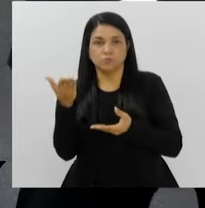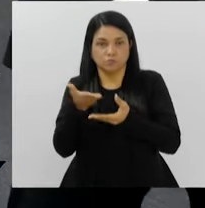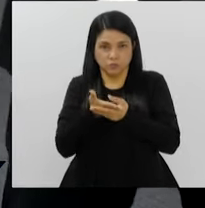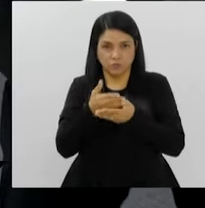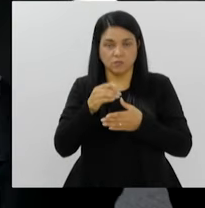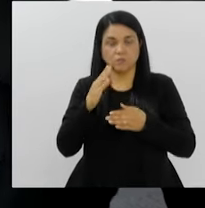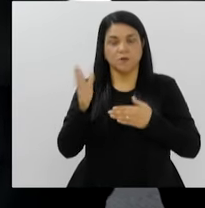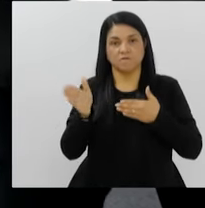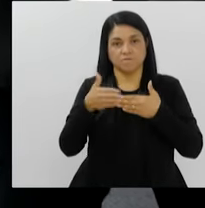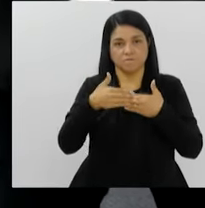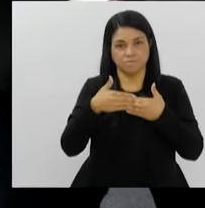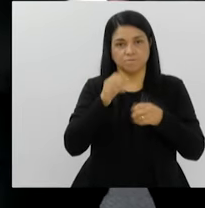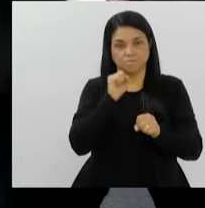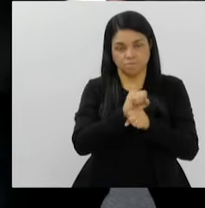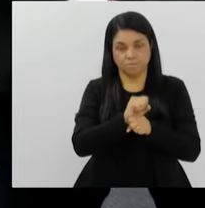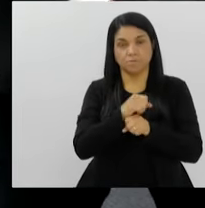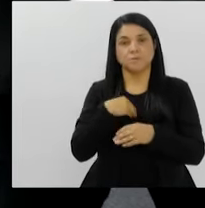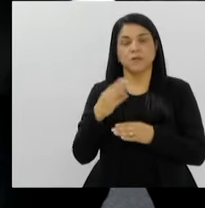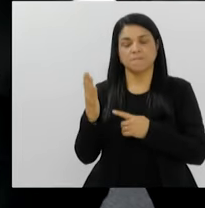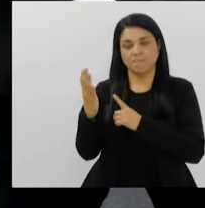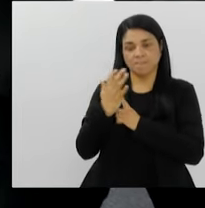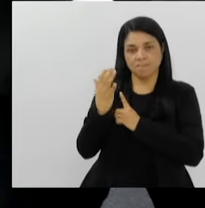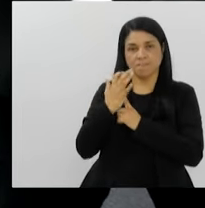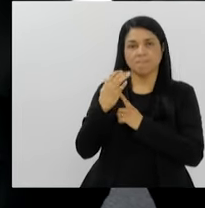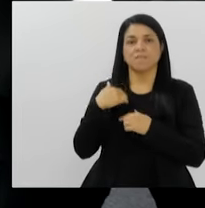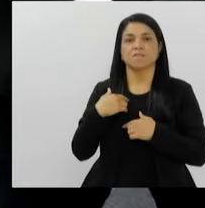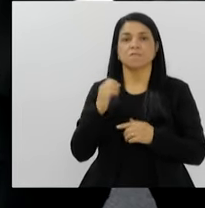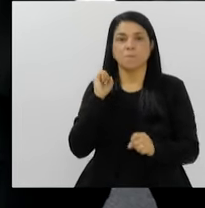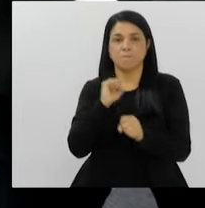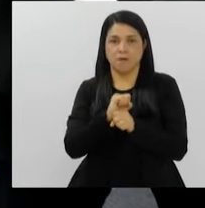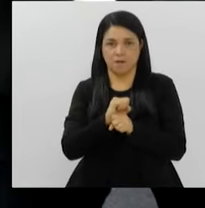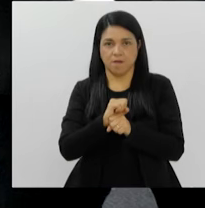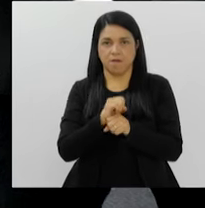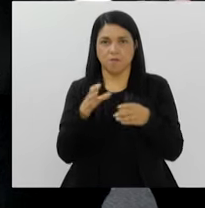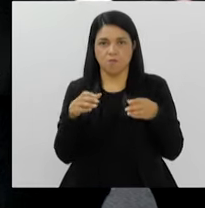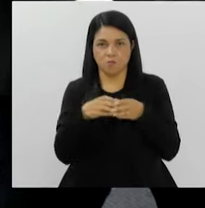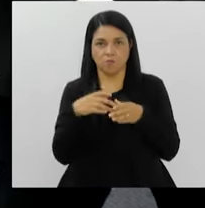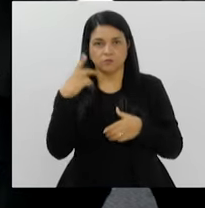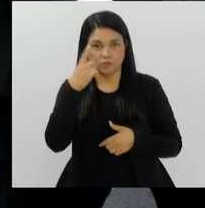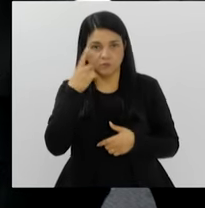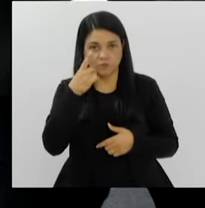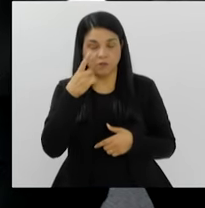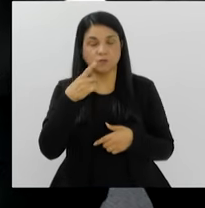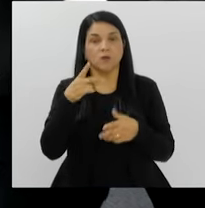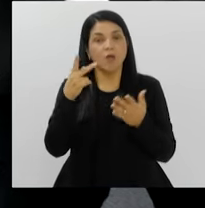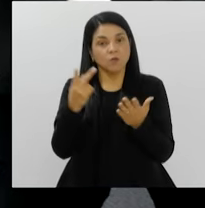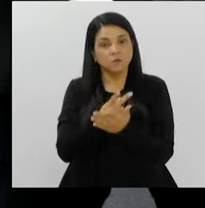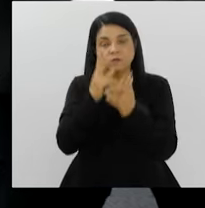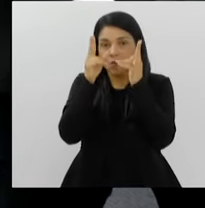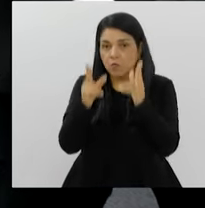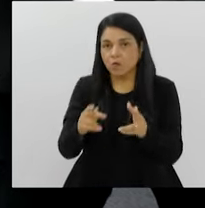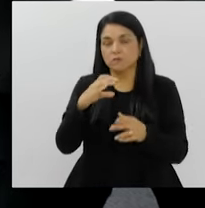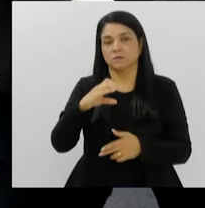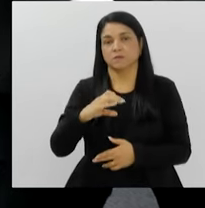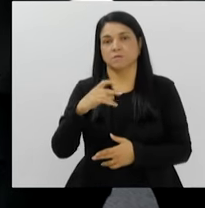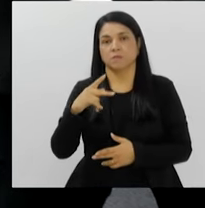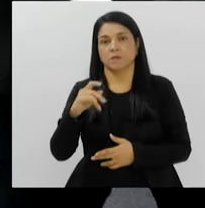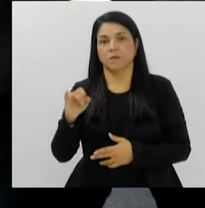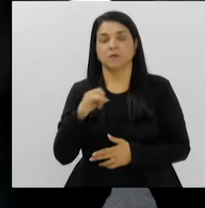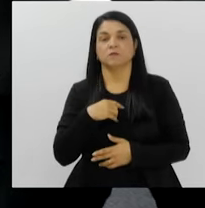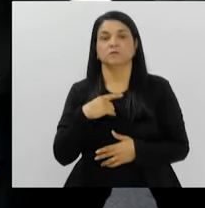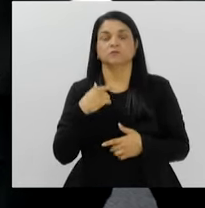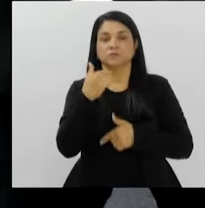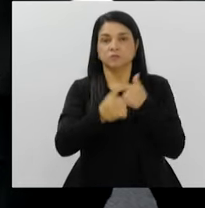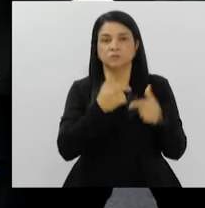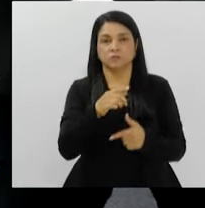poderosas desse país para tentar nos intimidar e nos parar. A mesma coisa vem acontecendo na CPI dos serviços delegados. Uma